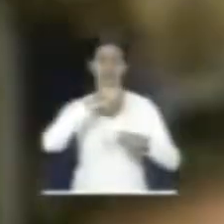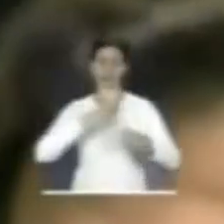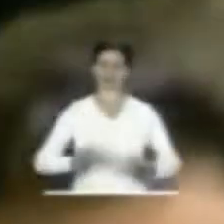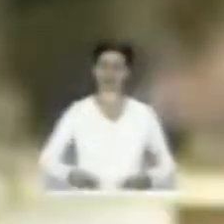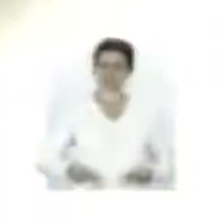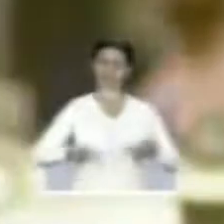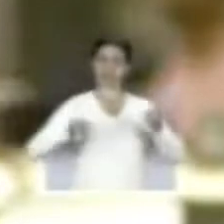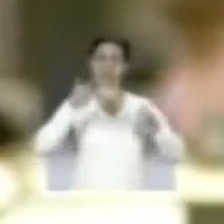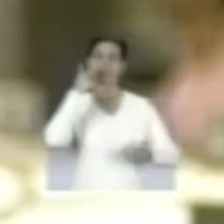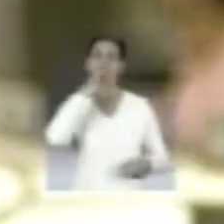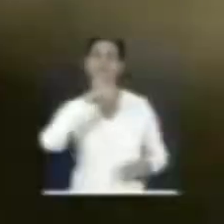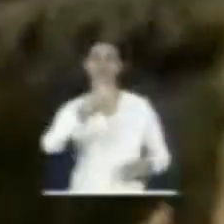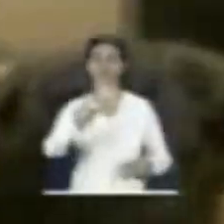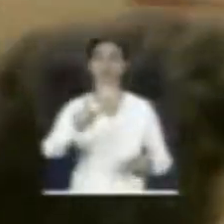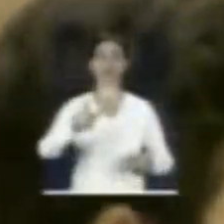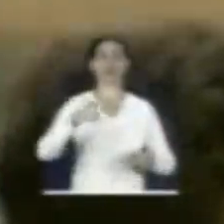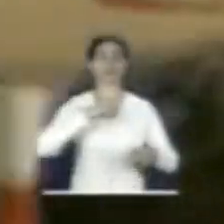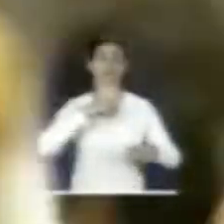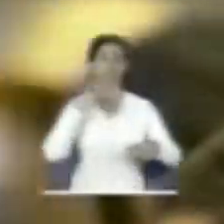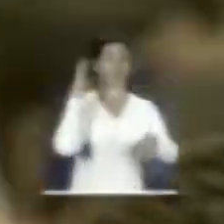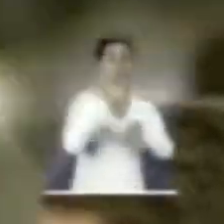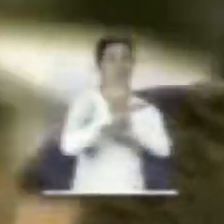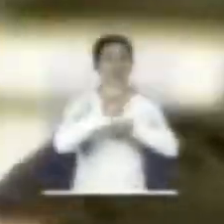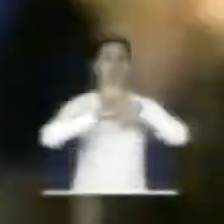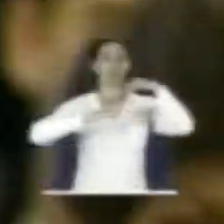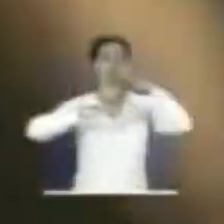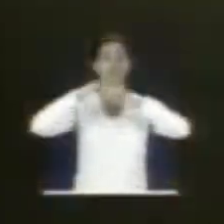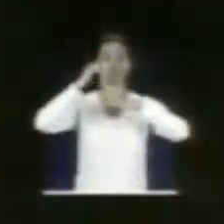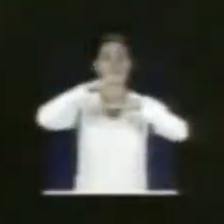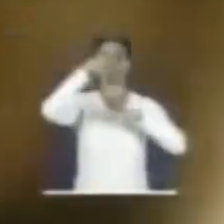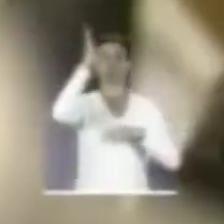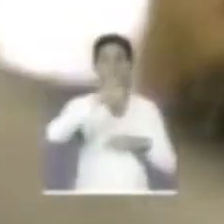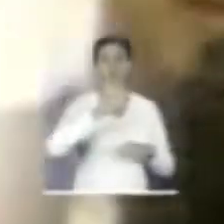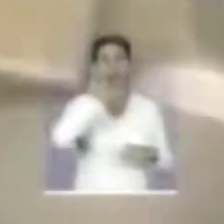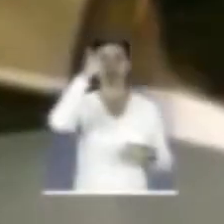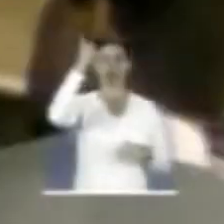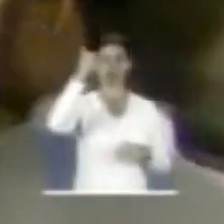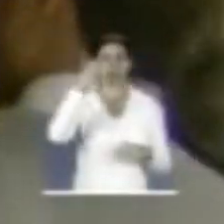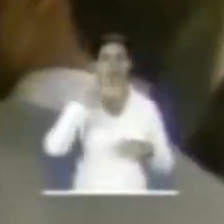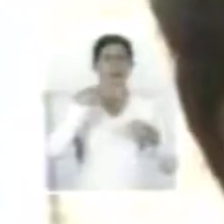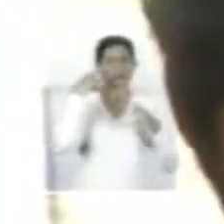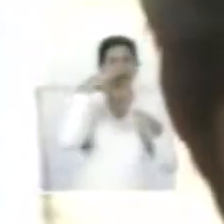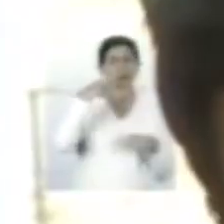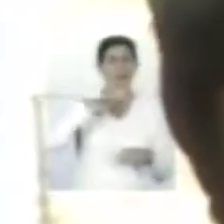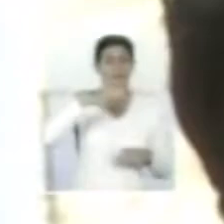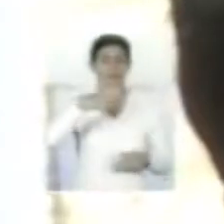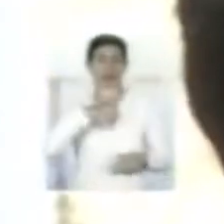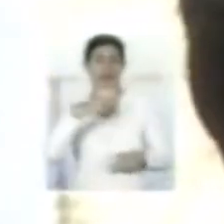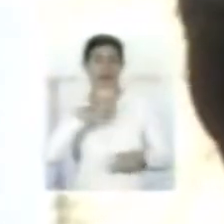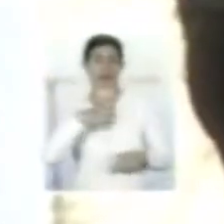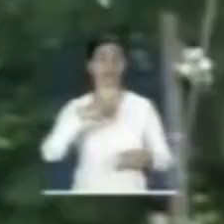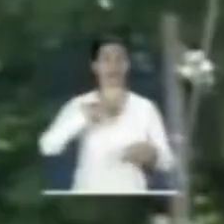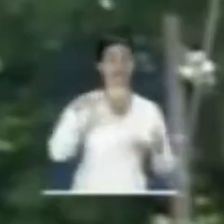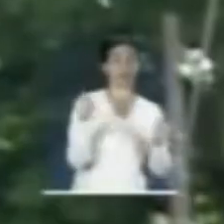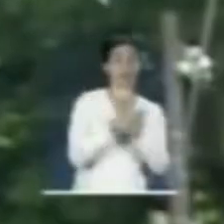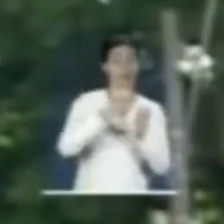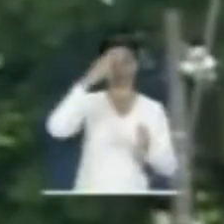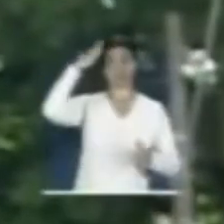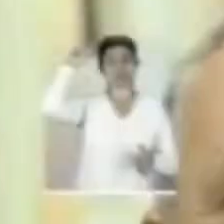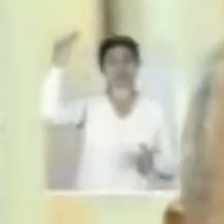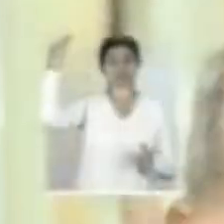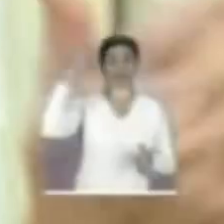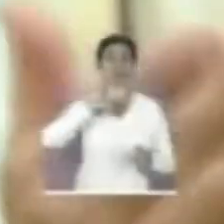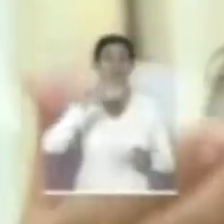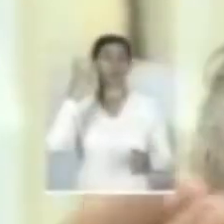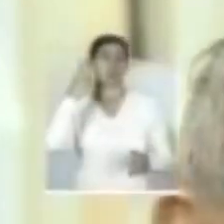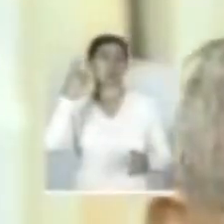talento para gerar riqueza e para ajudar a construir um Brasil melhor. Um beijo para Lapão, Bahia. Eu sou do